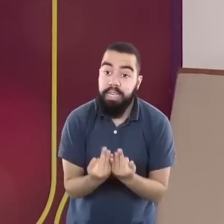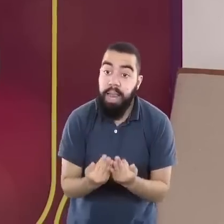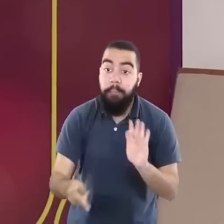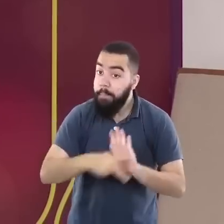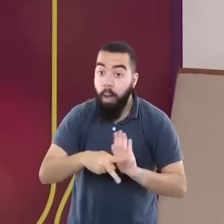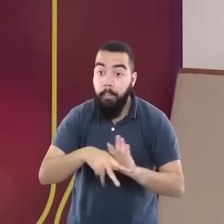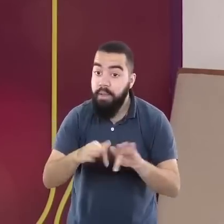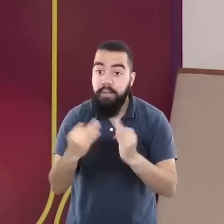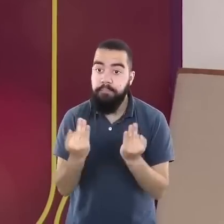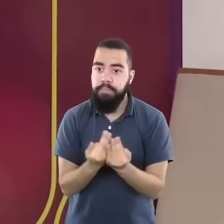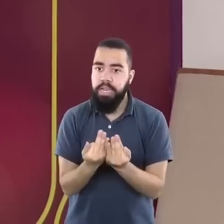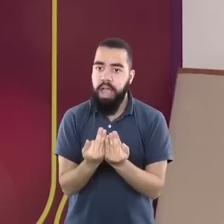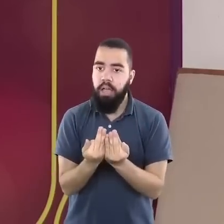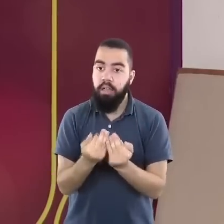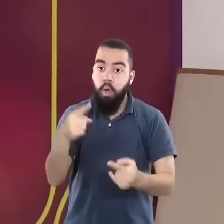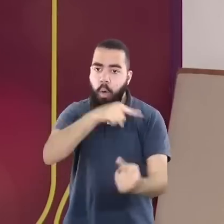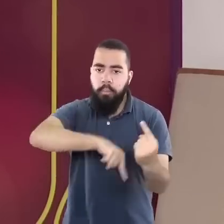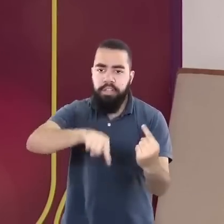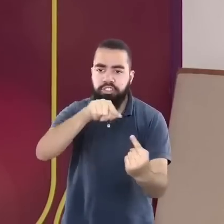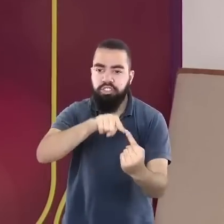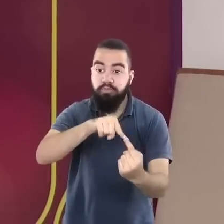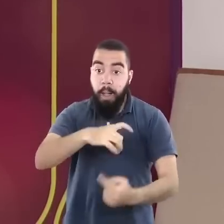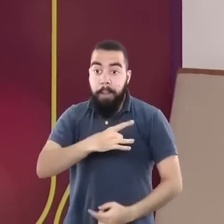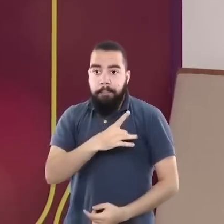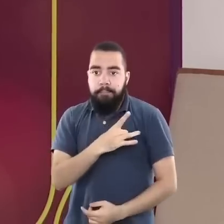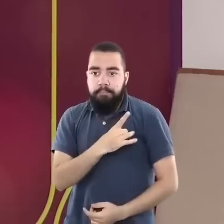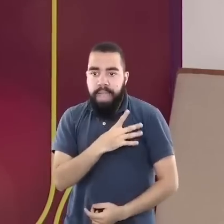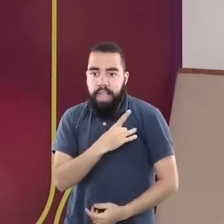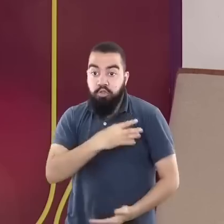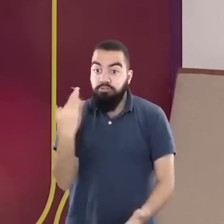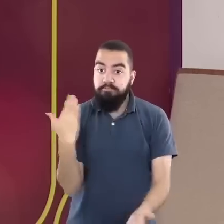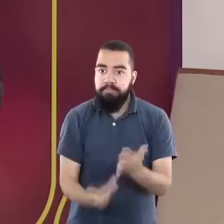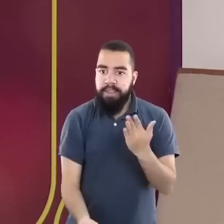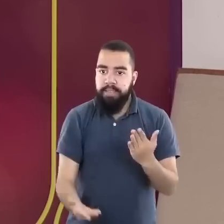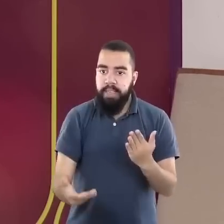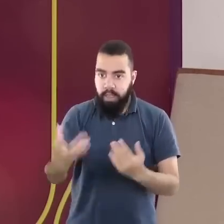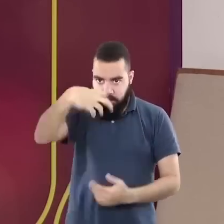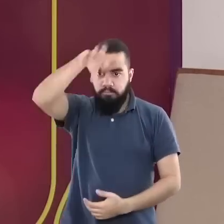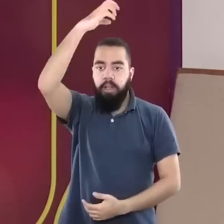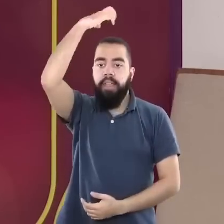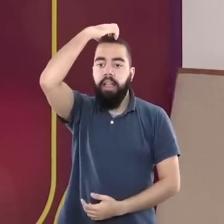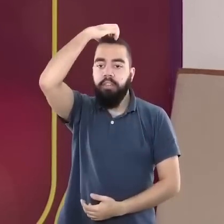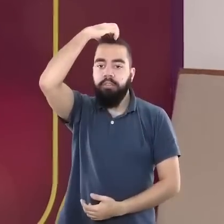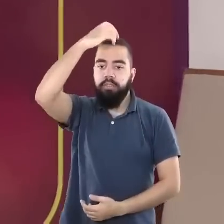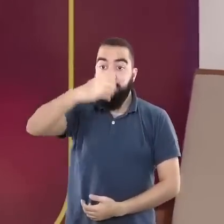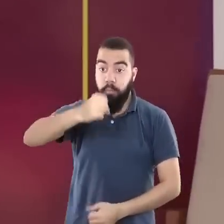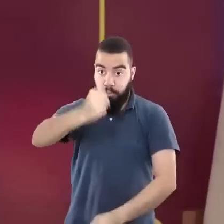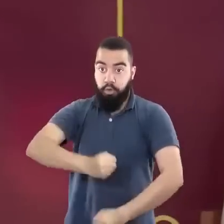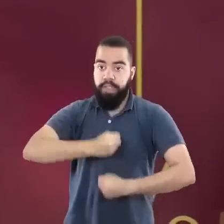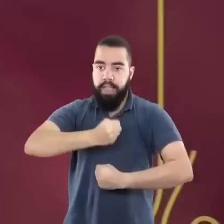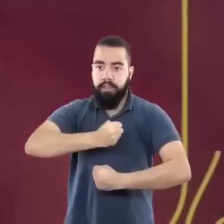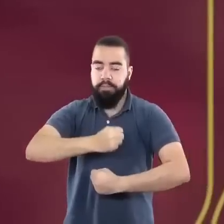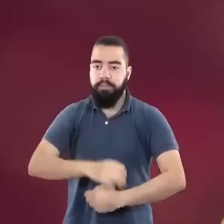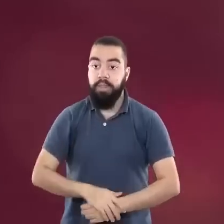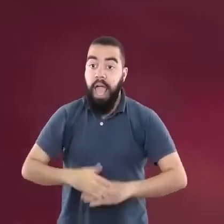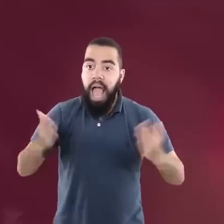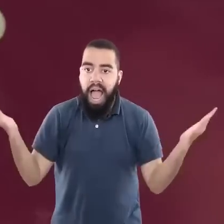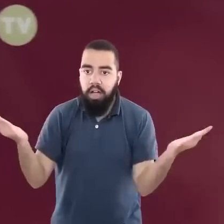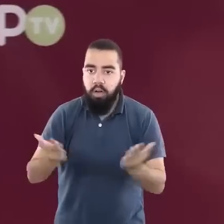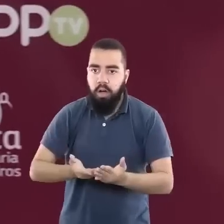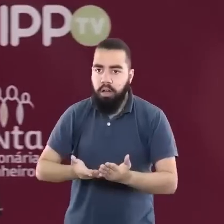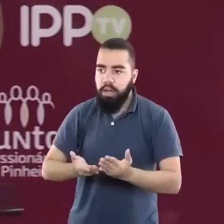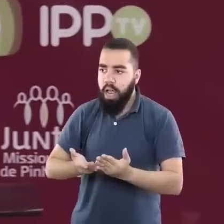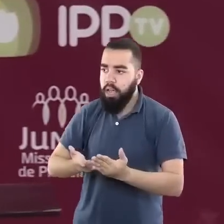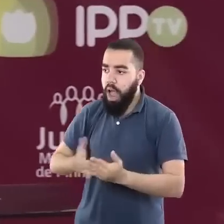tudo isso por um único motivo medo de perder o poder e agora diante desse